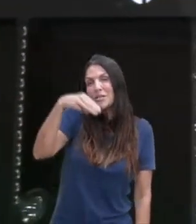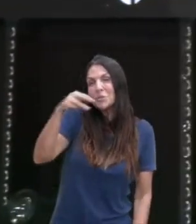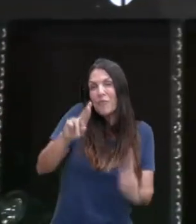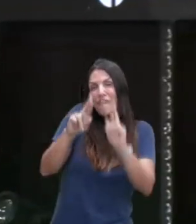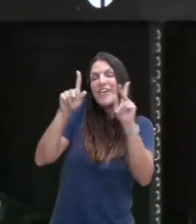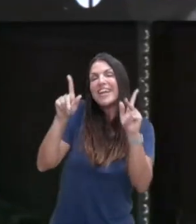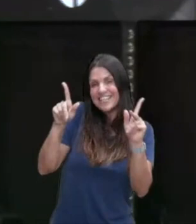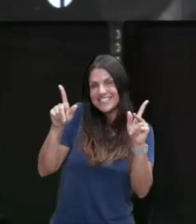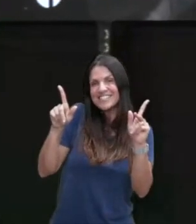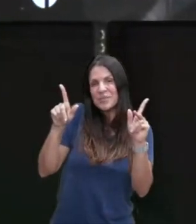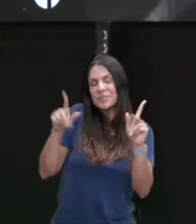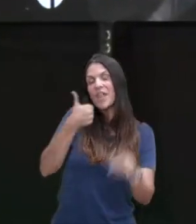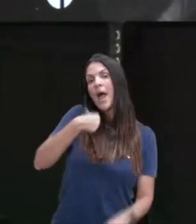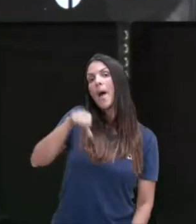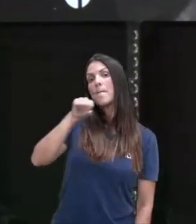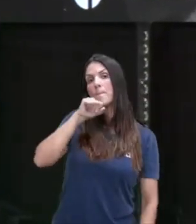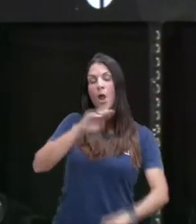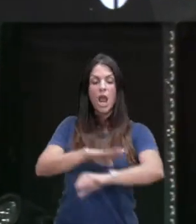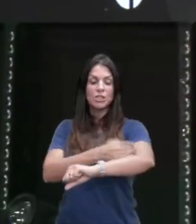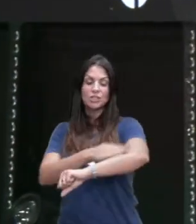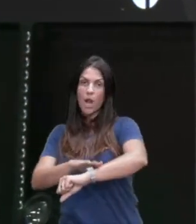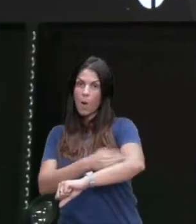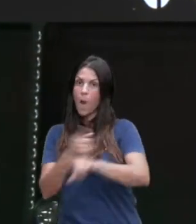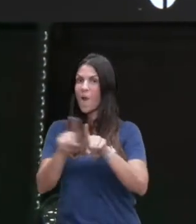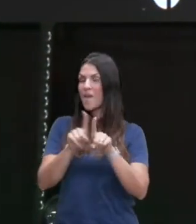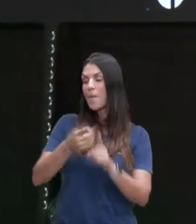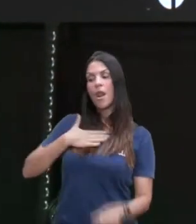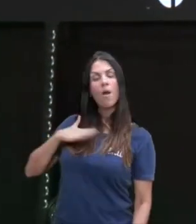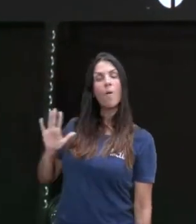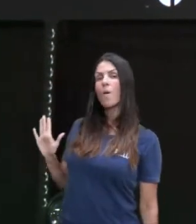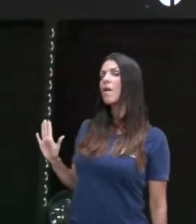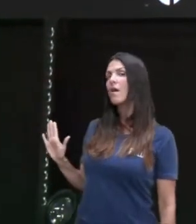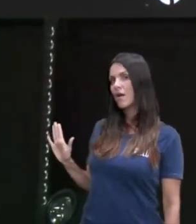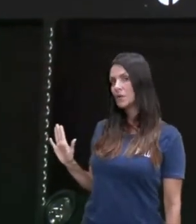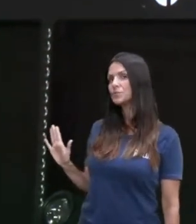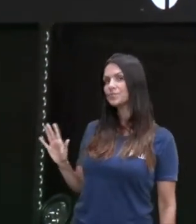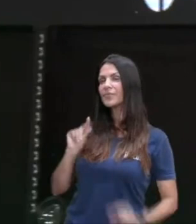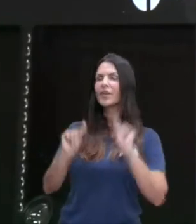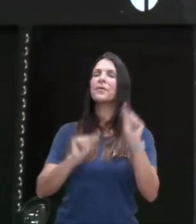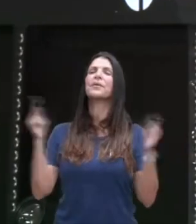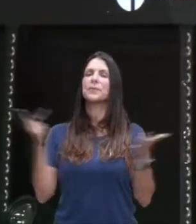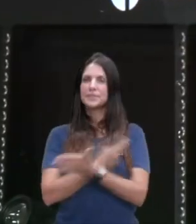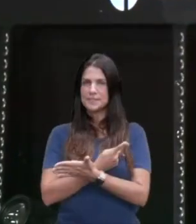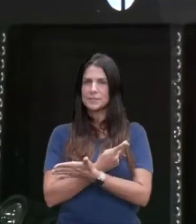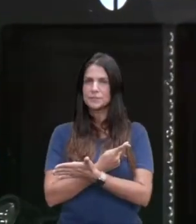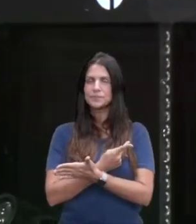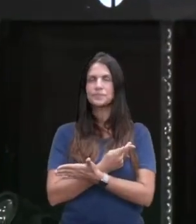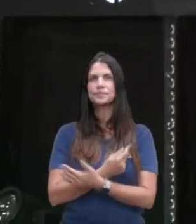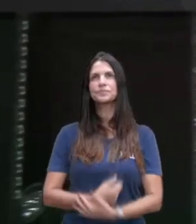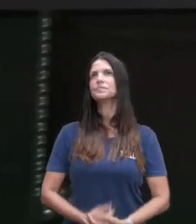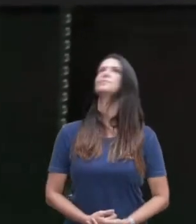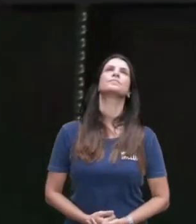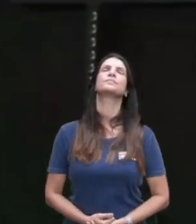tudo a mãe do Jacó também não tava gostando dessa situação o que que aconteceu o que